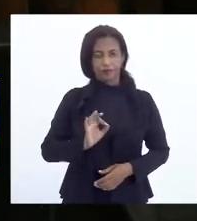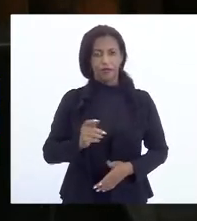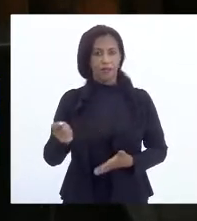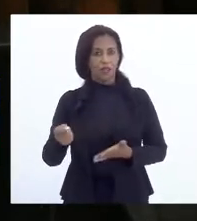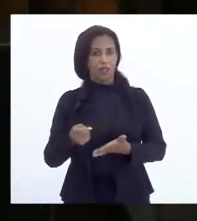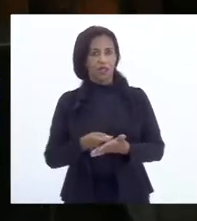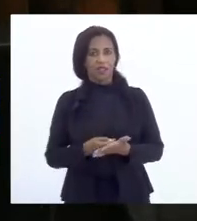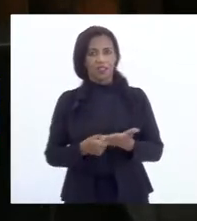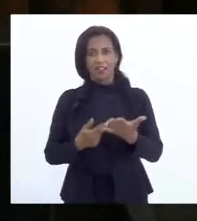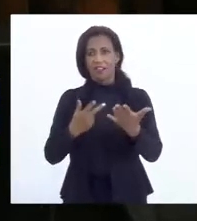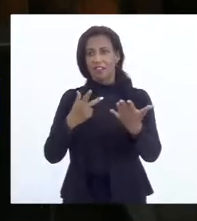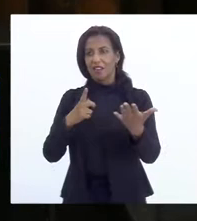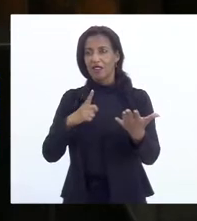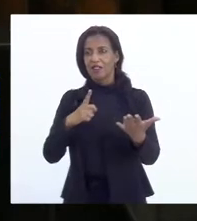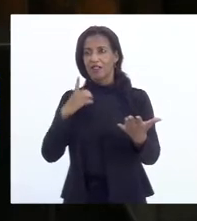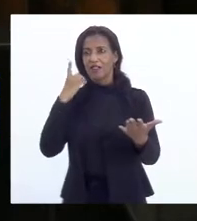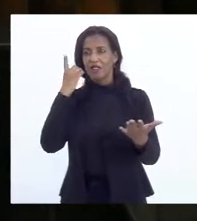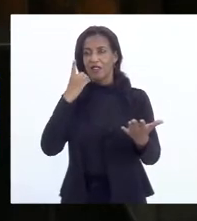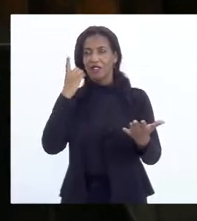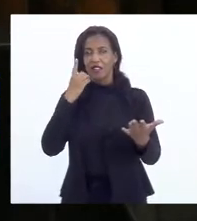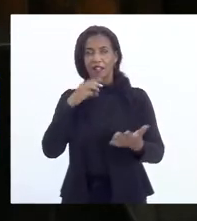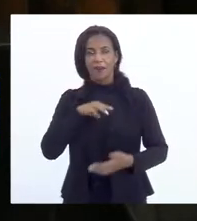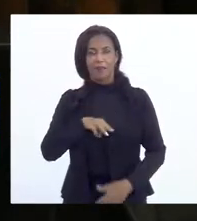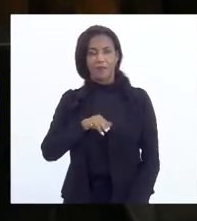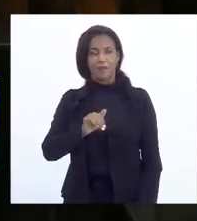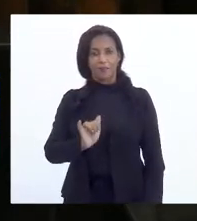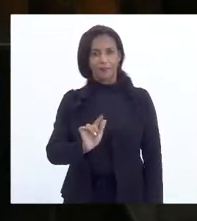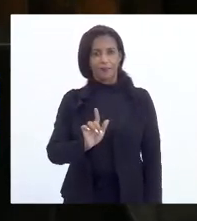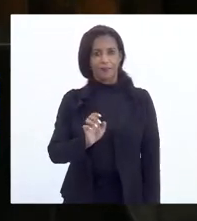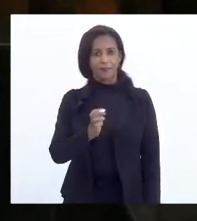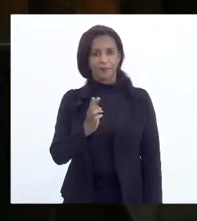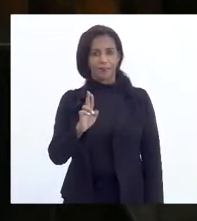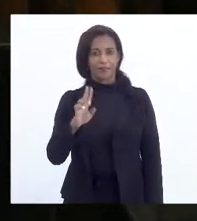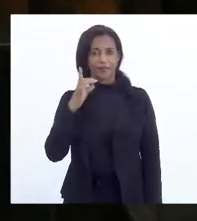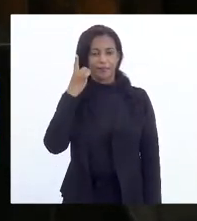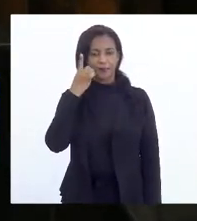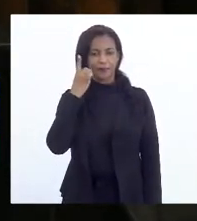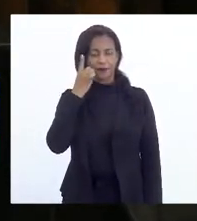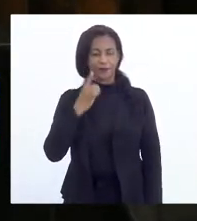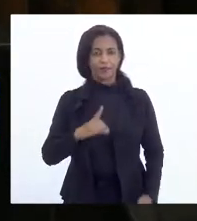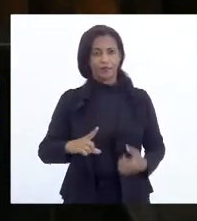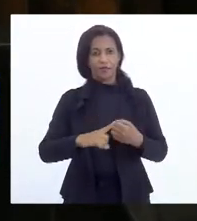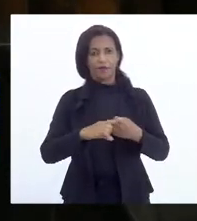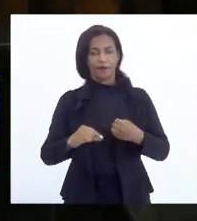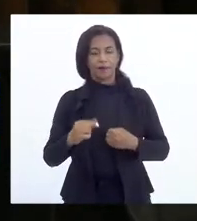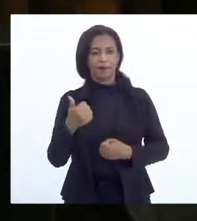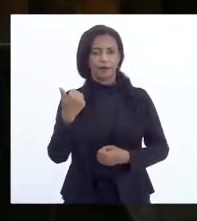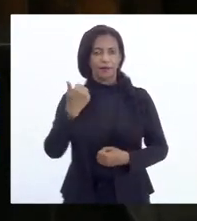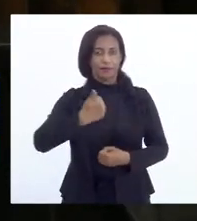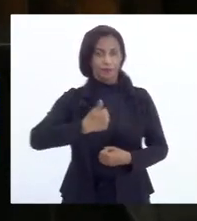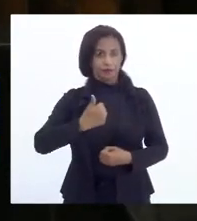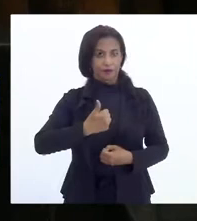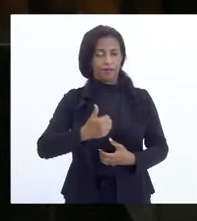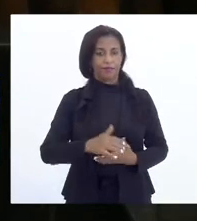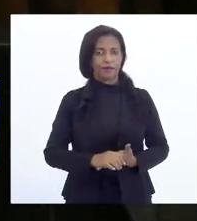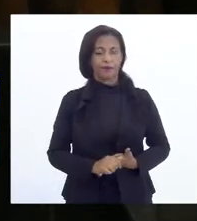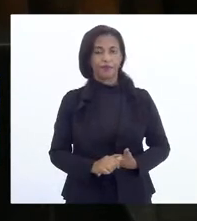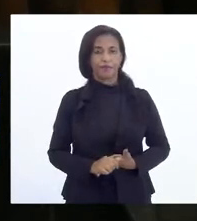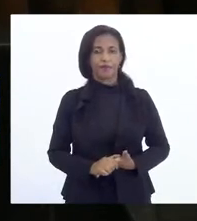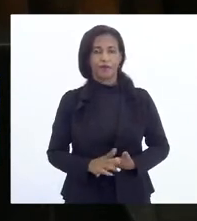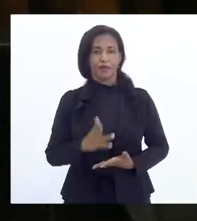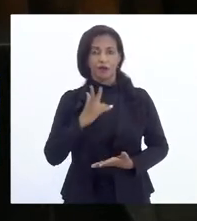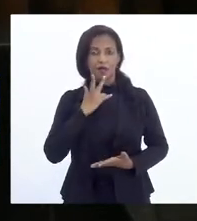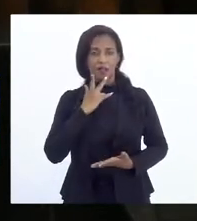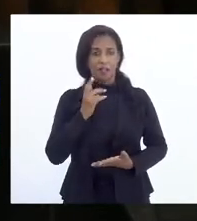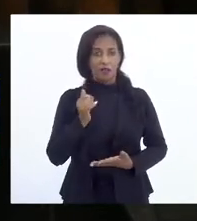Registrando aqui a presença do deputado Marcos Miller. O artigo 1º diz que